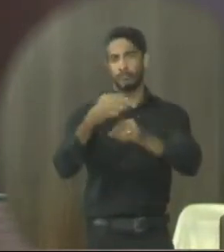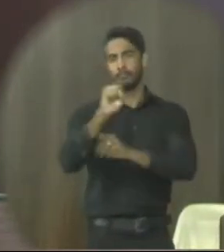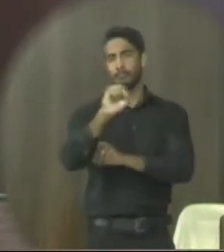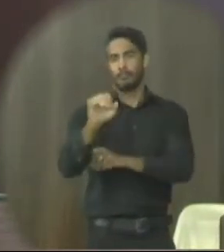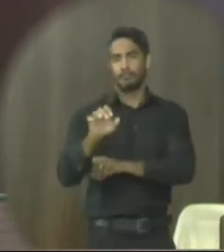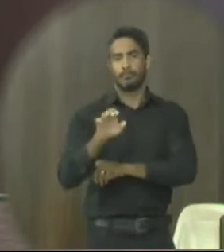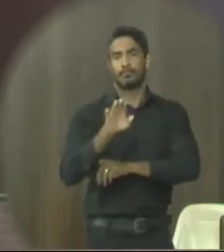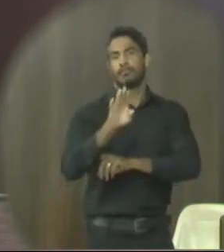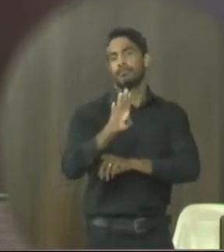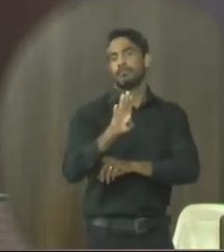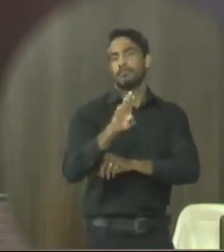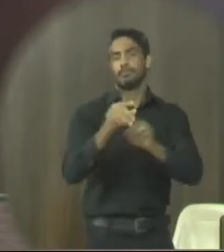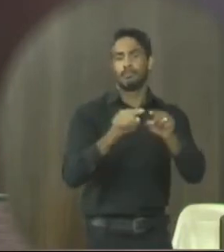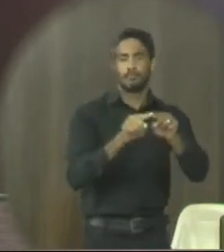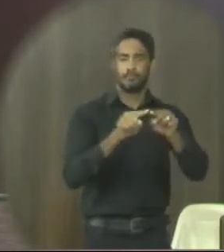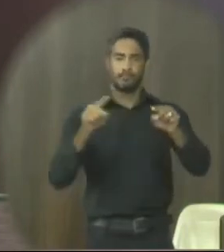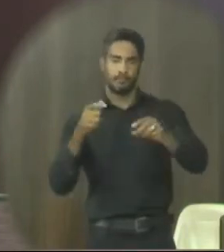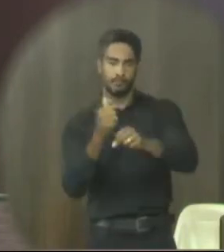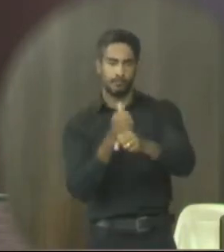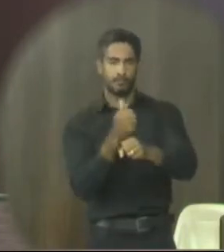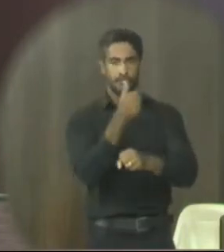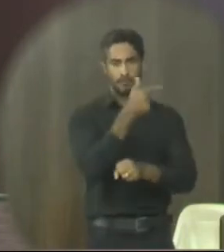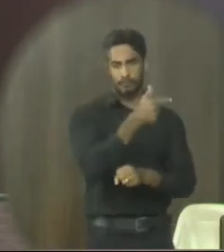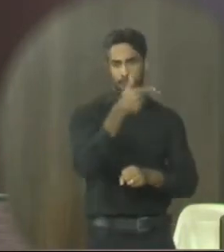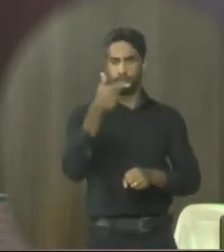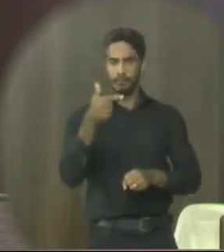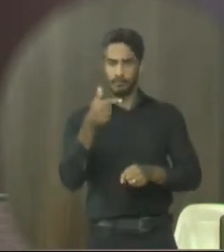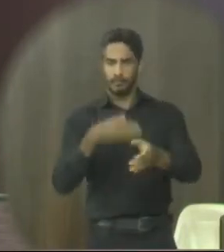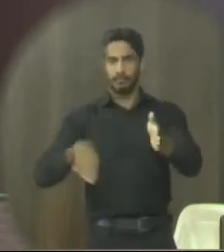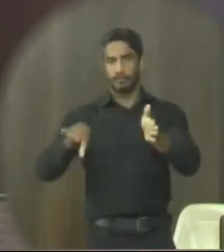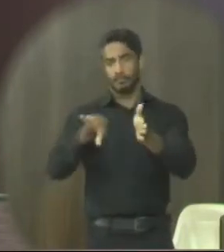Janaúba para o período de 2022